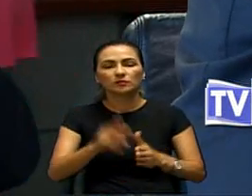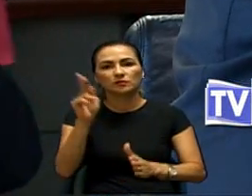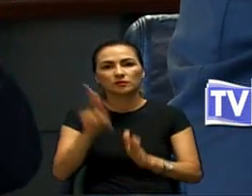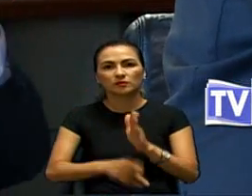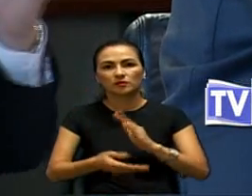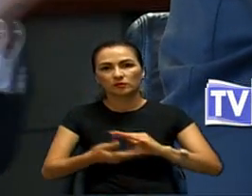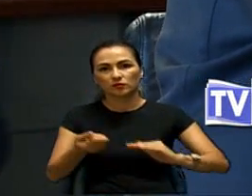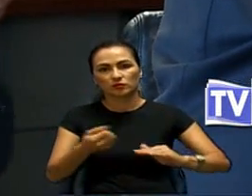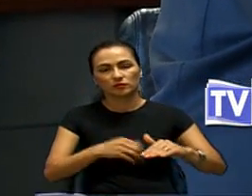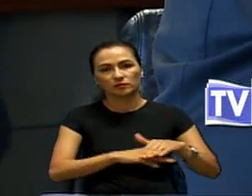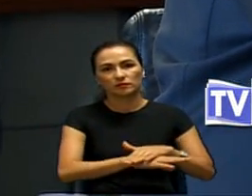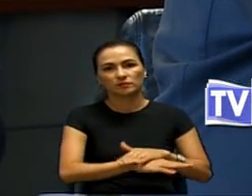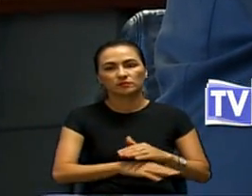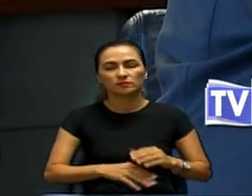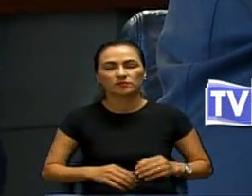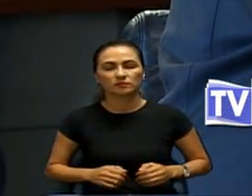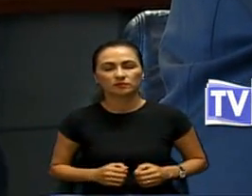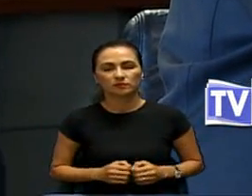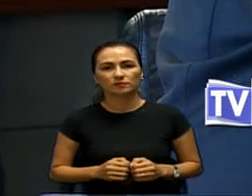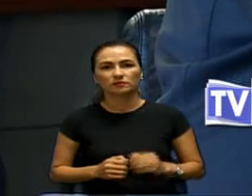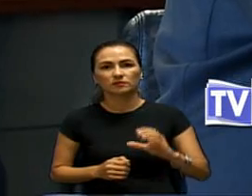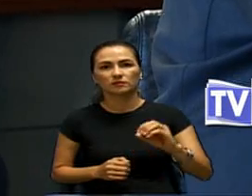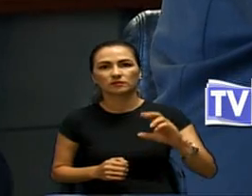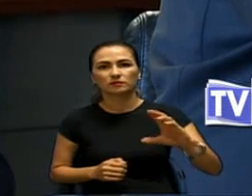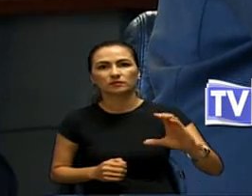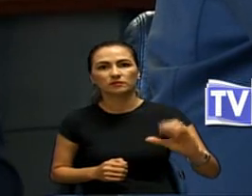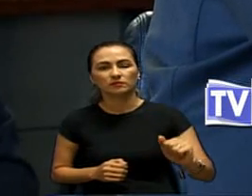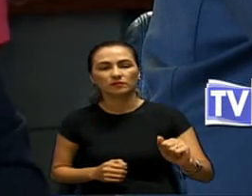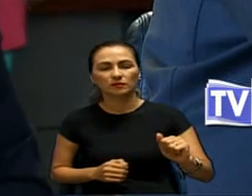projeto. Nós, tanto o Cuca quanto